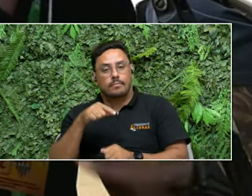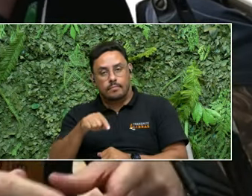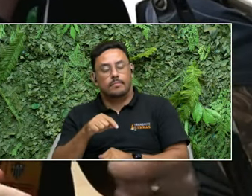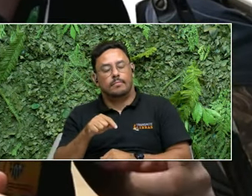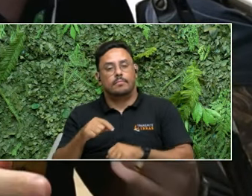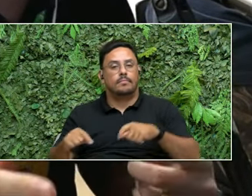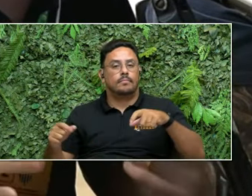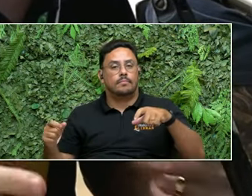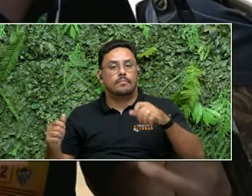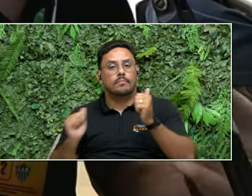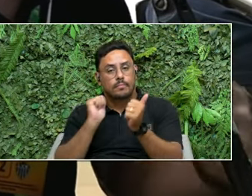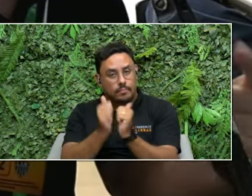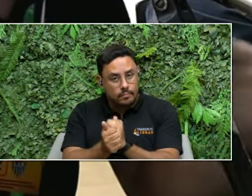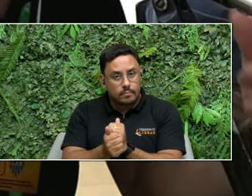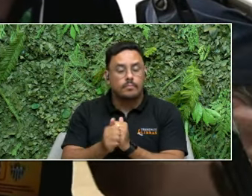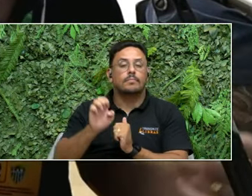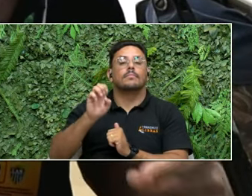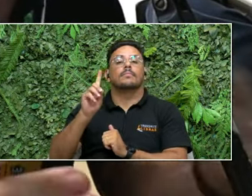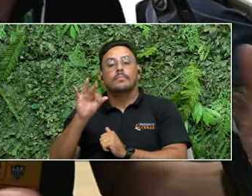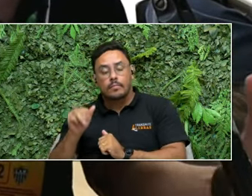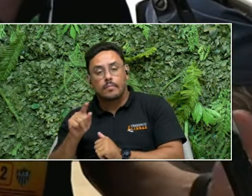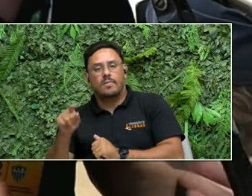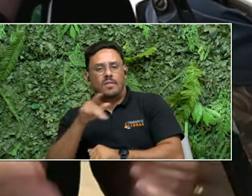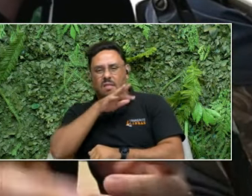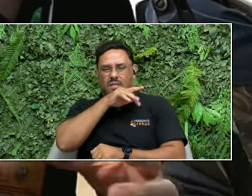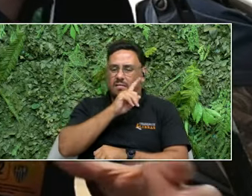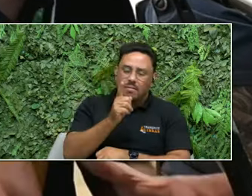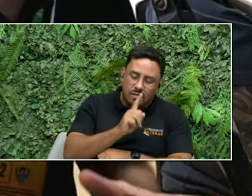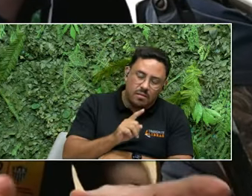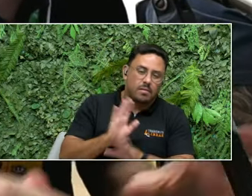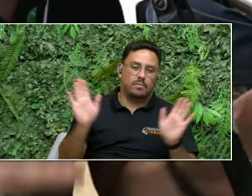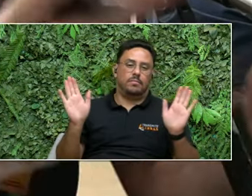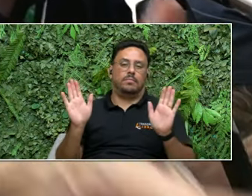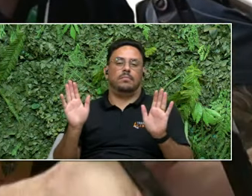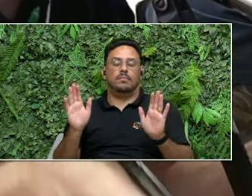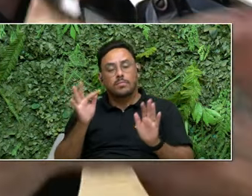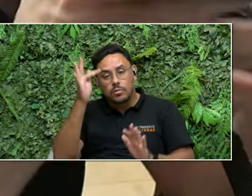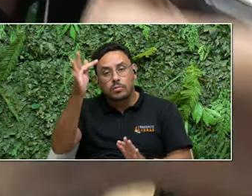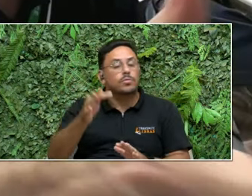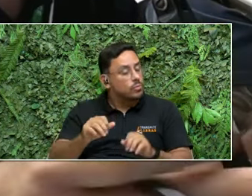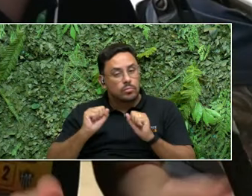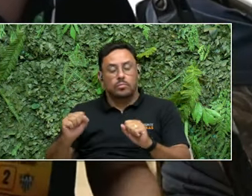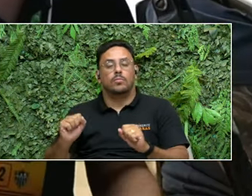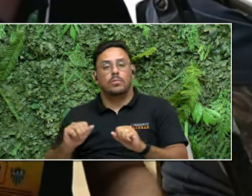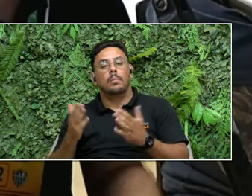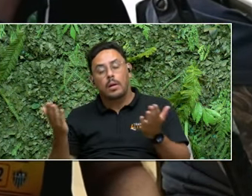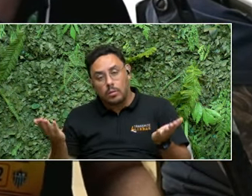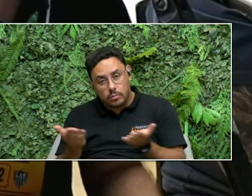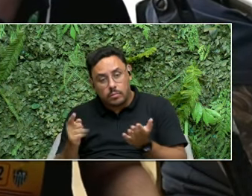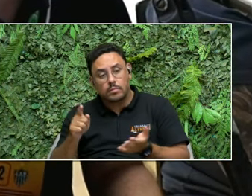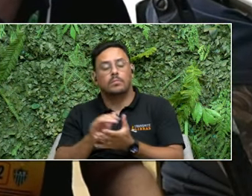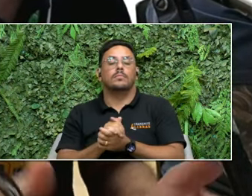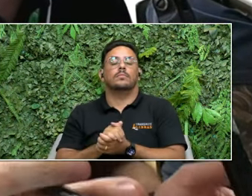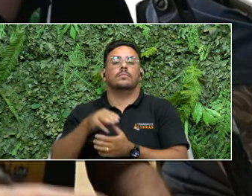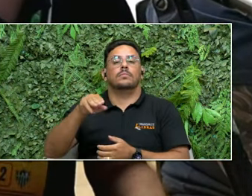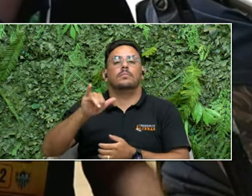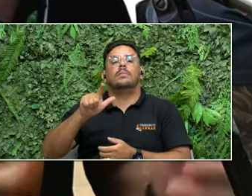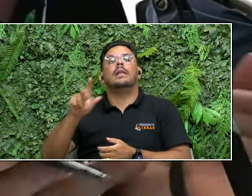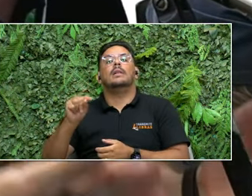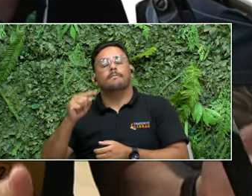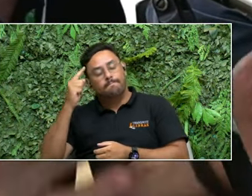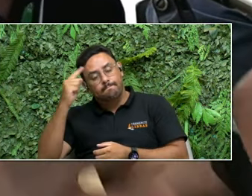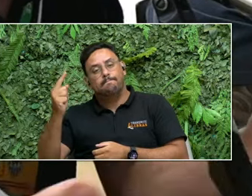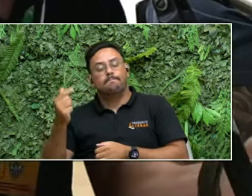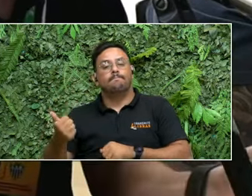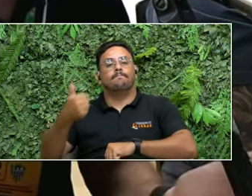jogo não tô dizendo que o Edenilson é um jogador inútil não vai servir pro elenco em algum momento vai mas não não para aquilo que o milito pensou para